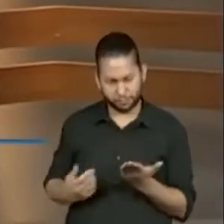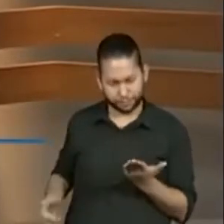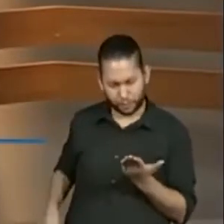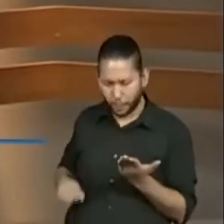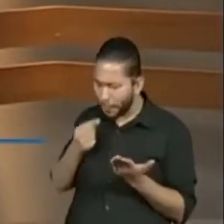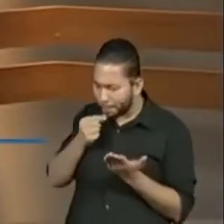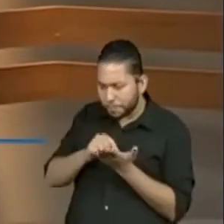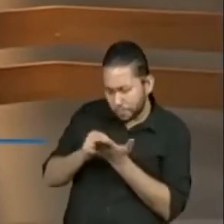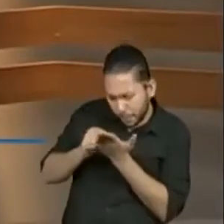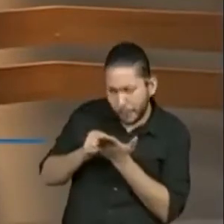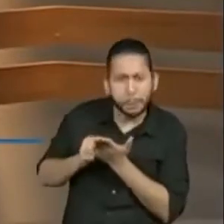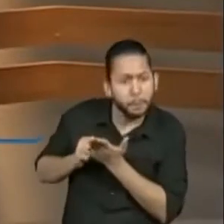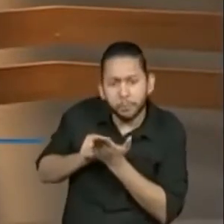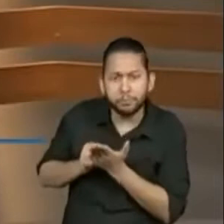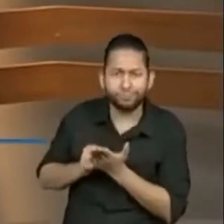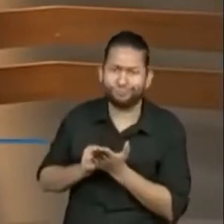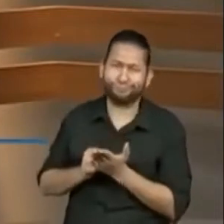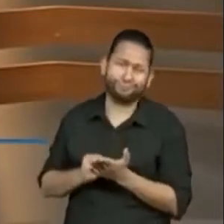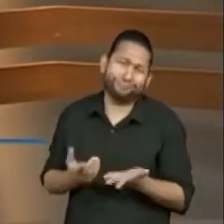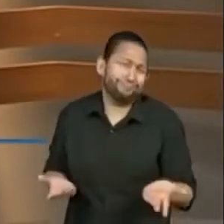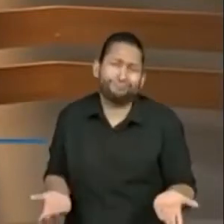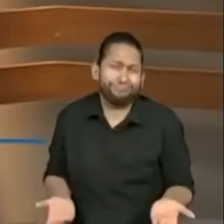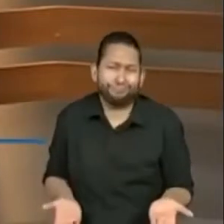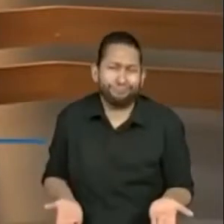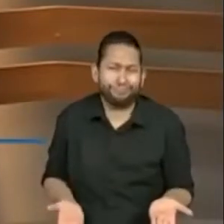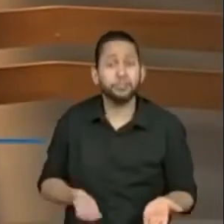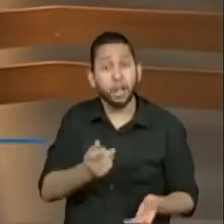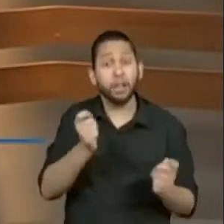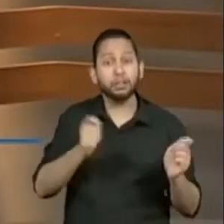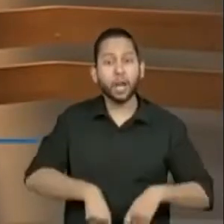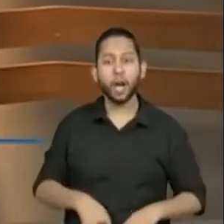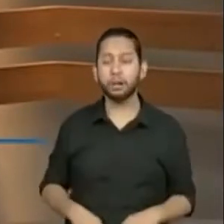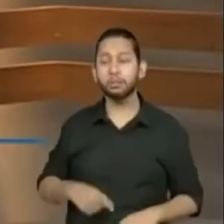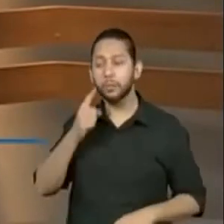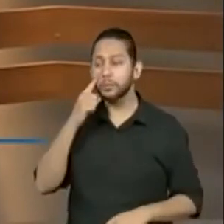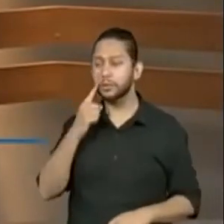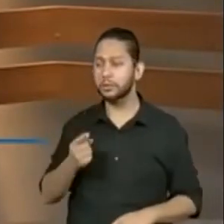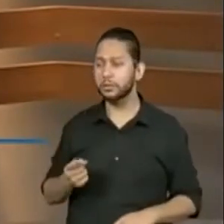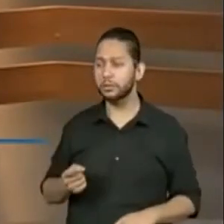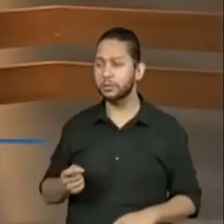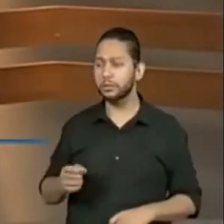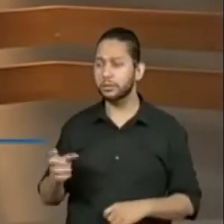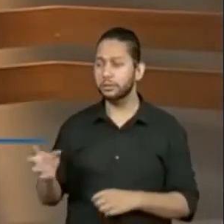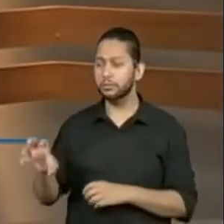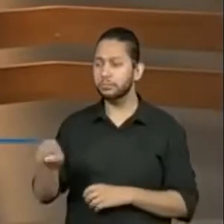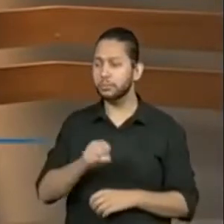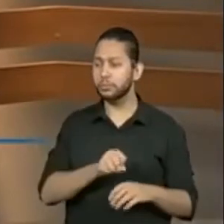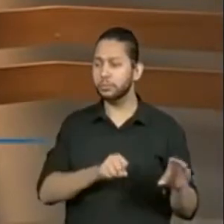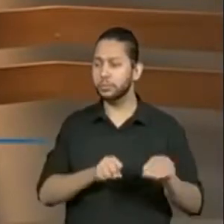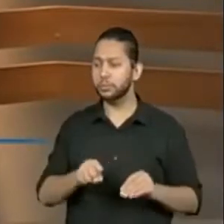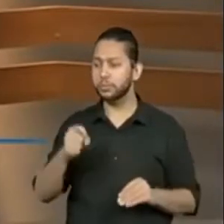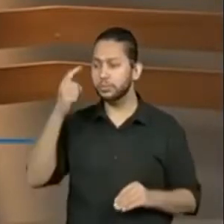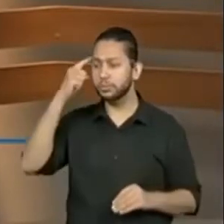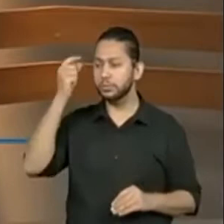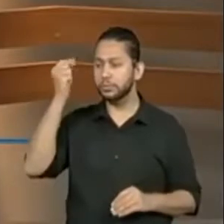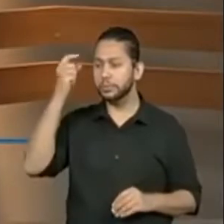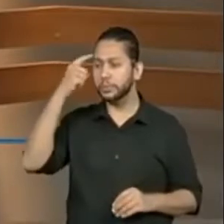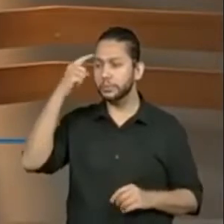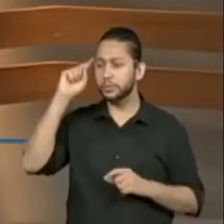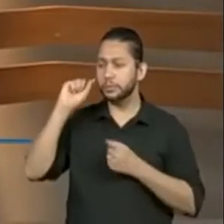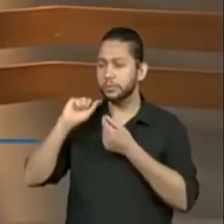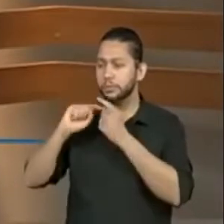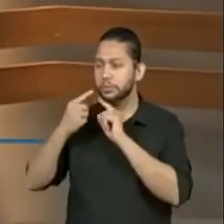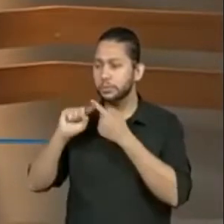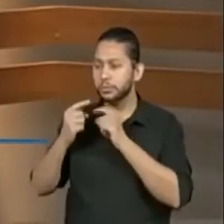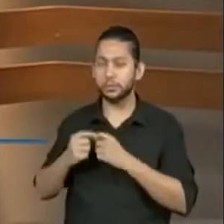se vai sobrar troco você vai levar o papel e vai levar o lápis eu sei alguns vamos dizer